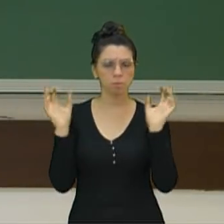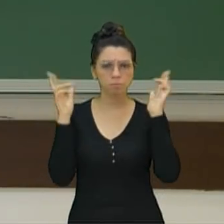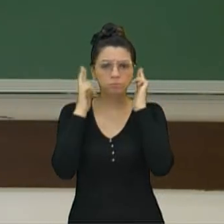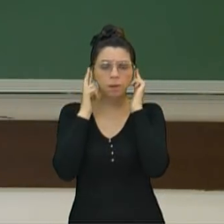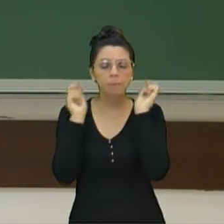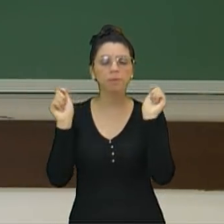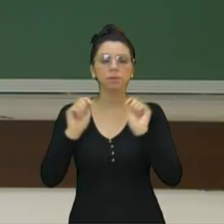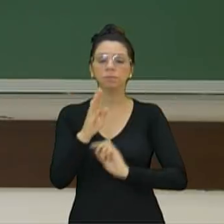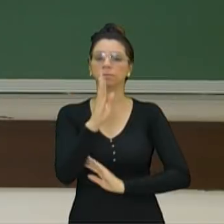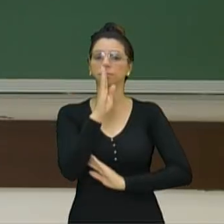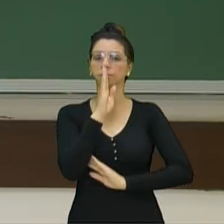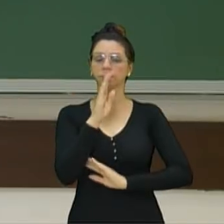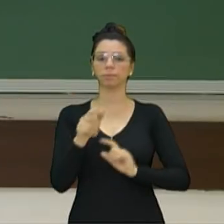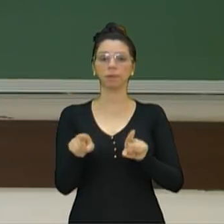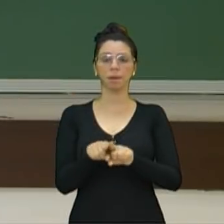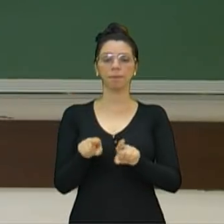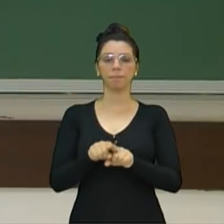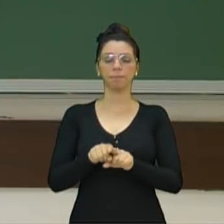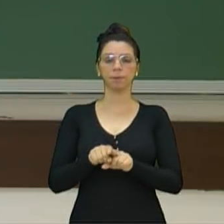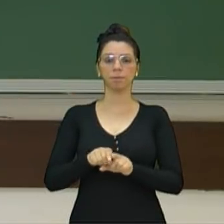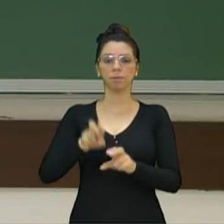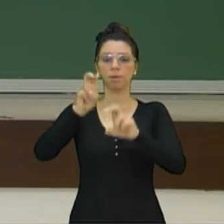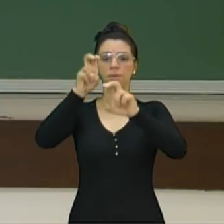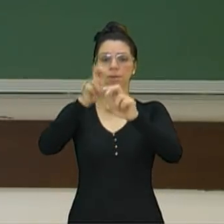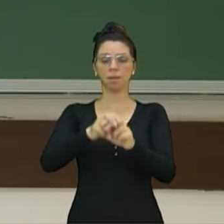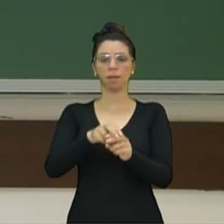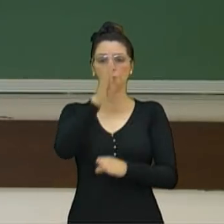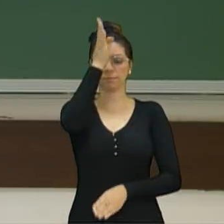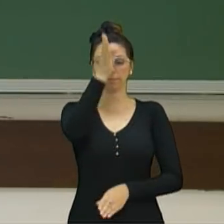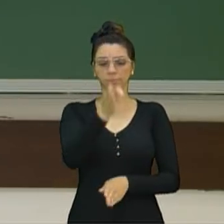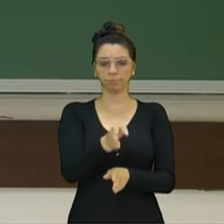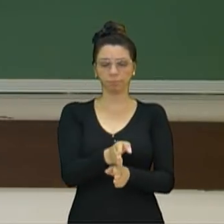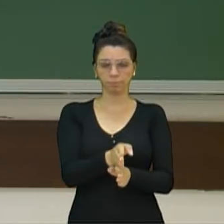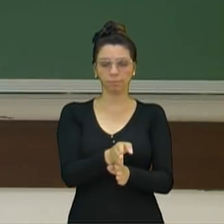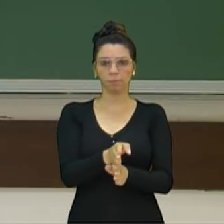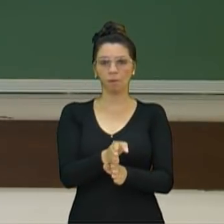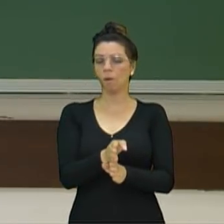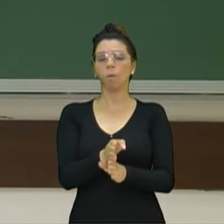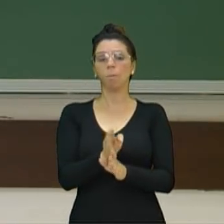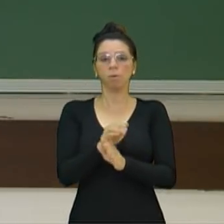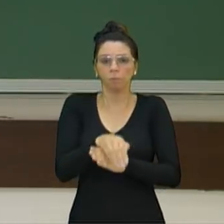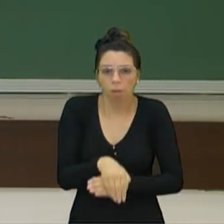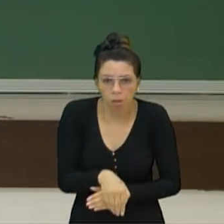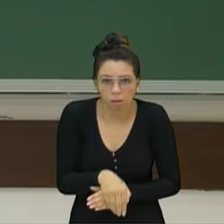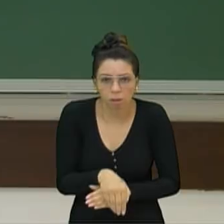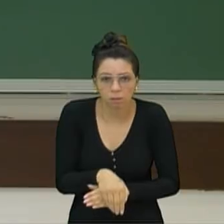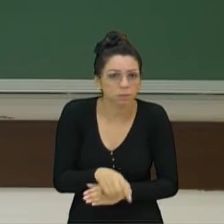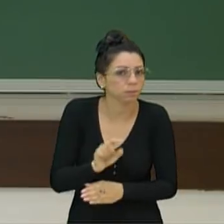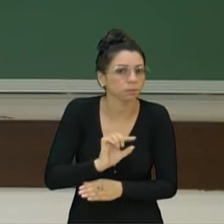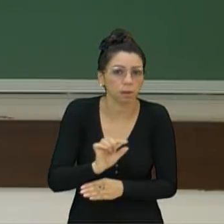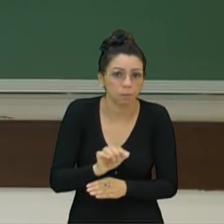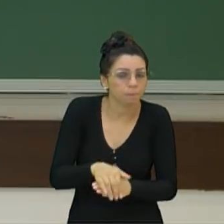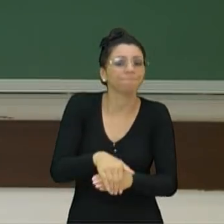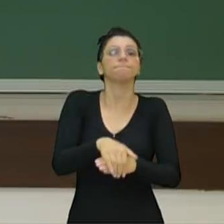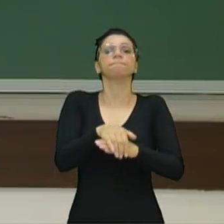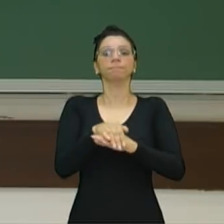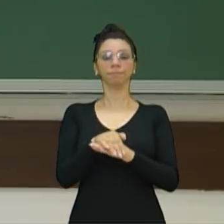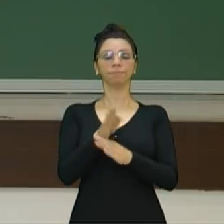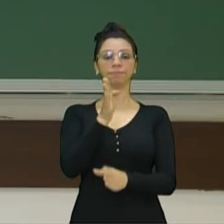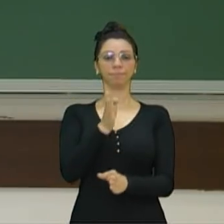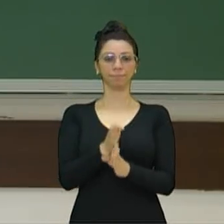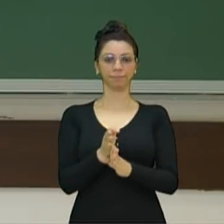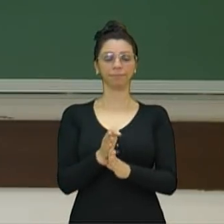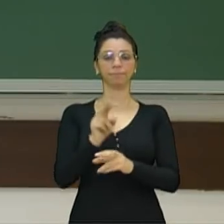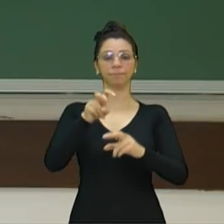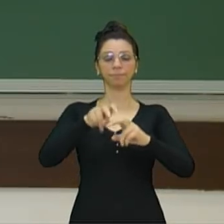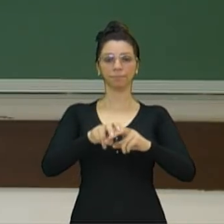direitinho, nós falamos sobre a coluna, sentar retinho, não sentar curvado, sentar de qualquer jeito, nada de assistir a aula deitado, hein? Senão